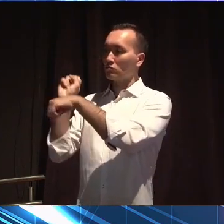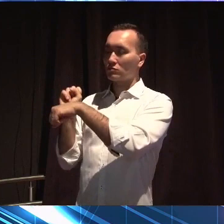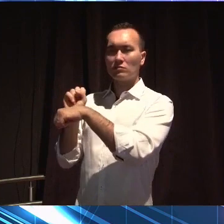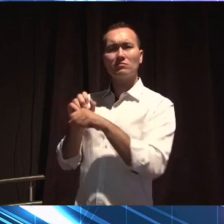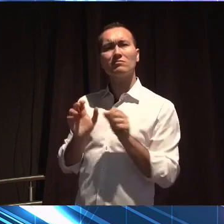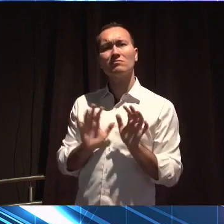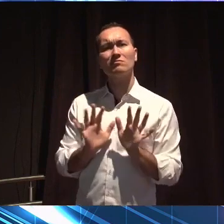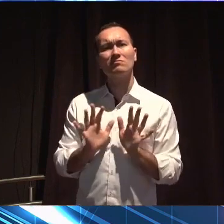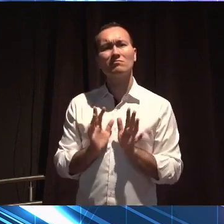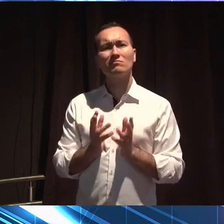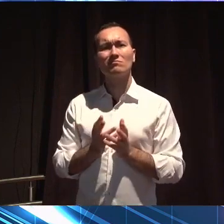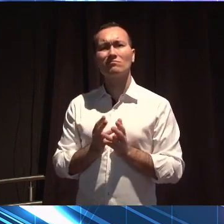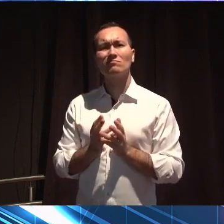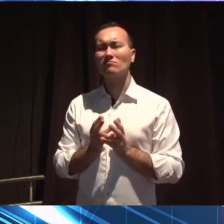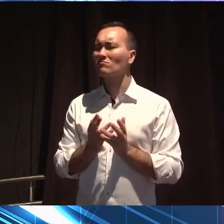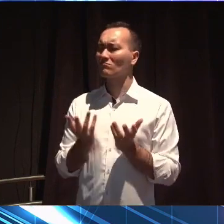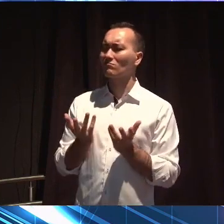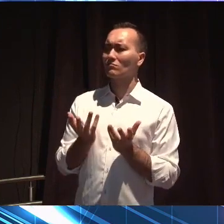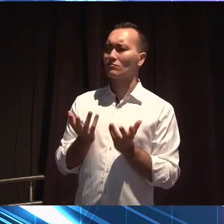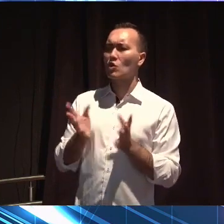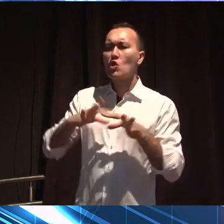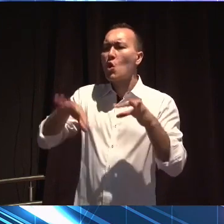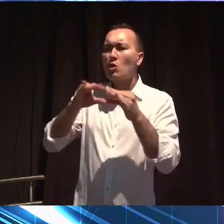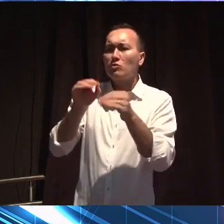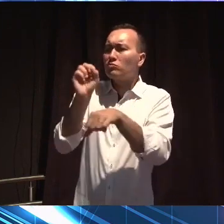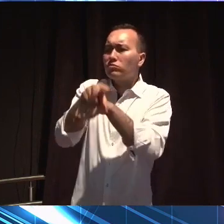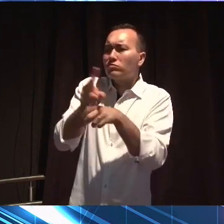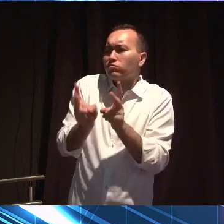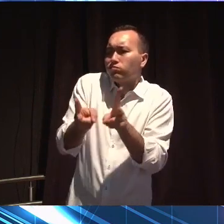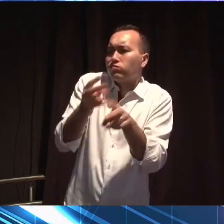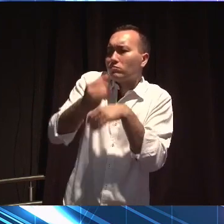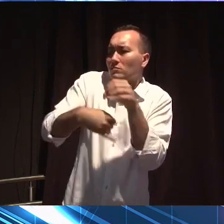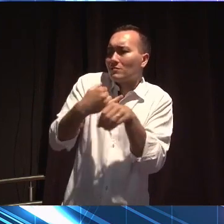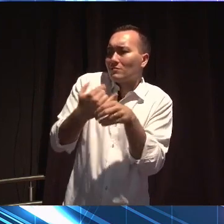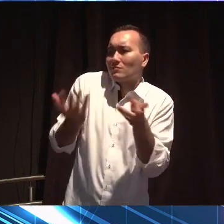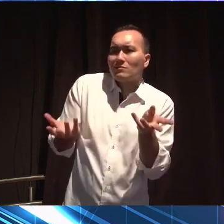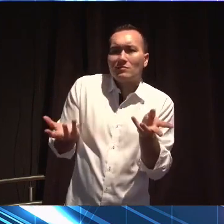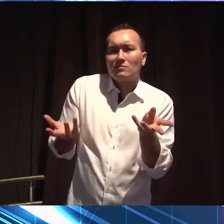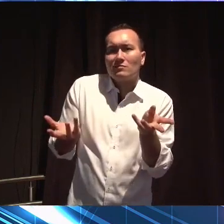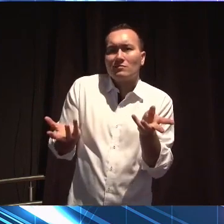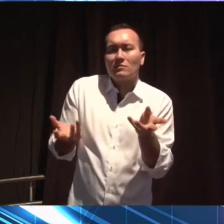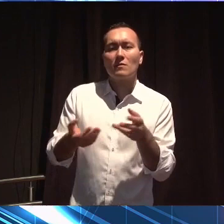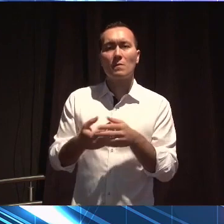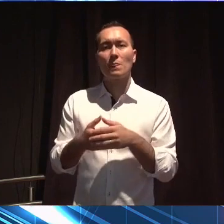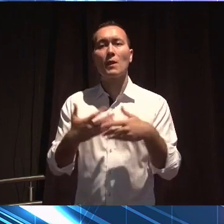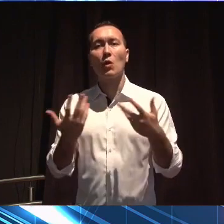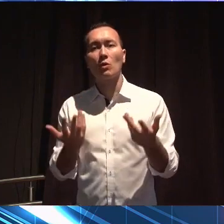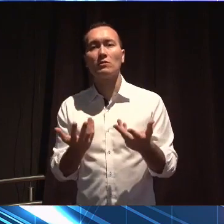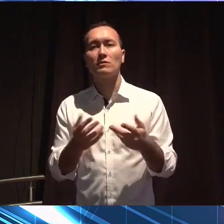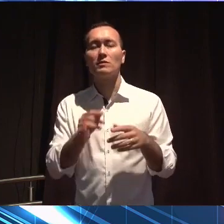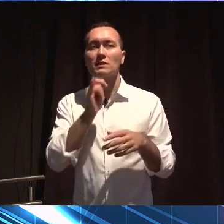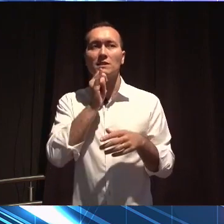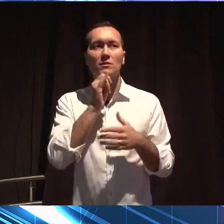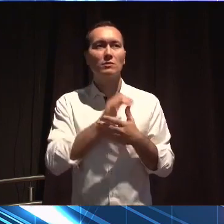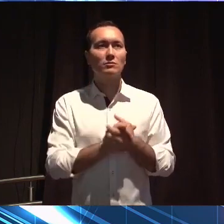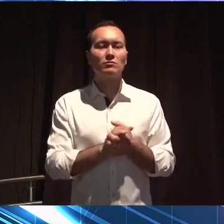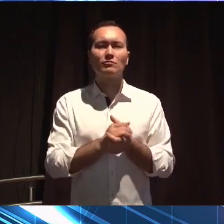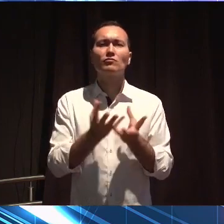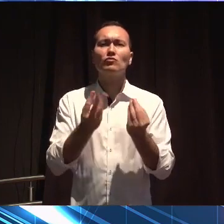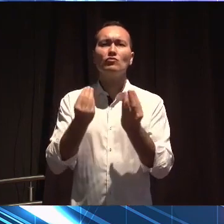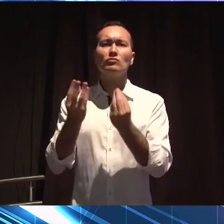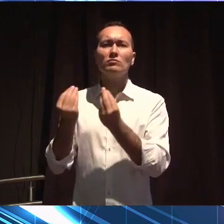do que você paga na loja física, do que você paga na loja online. Não é mais permitido isso. O ponto todo não é permitido, mas muita gente